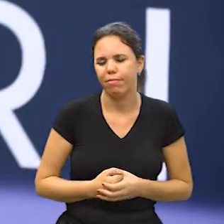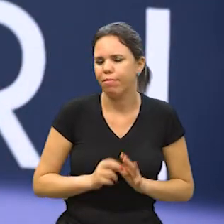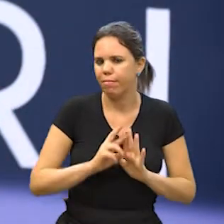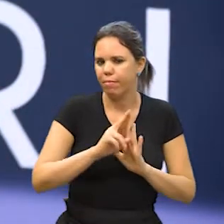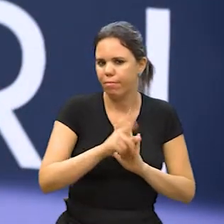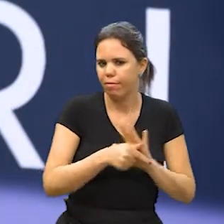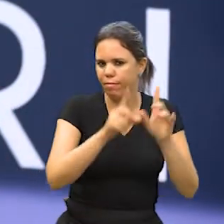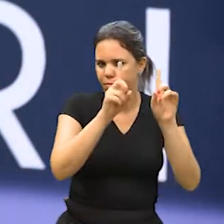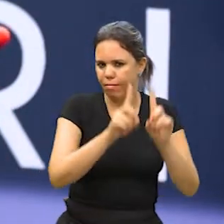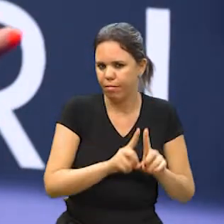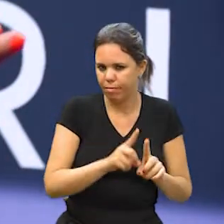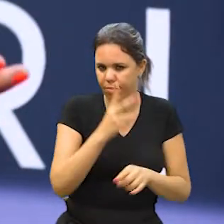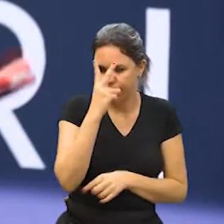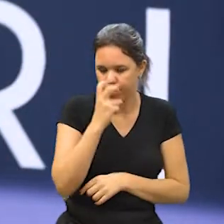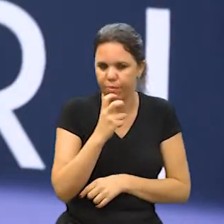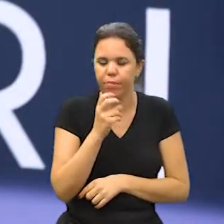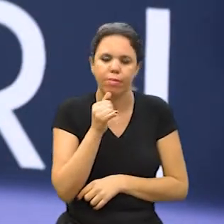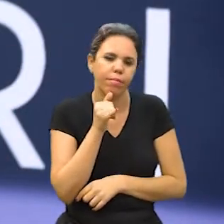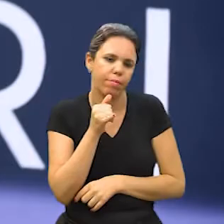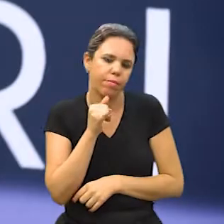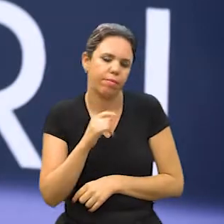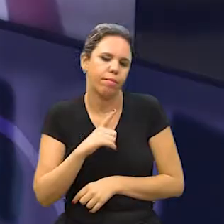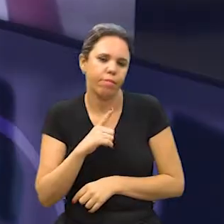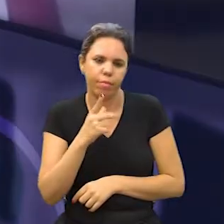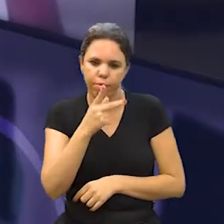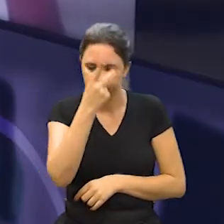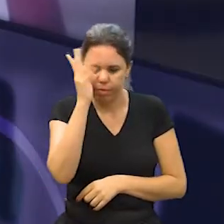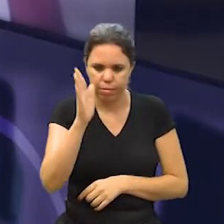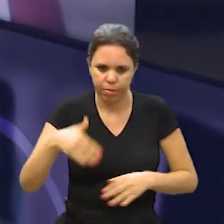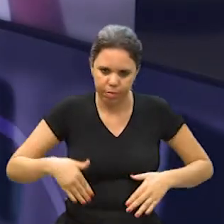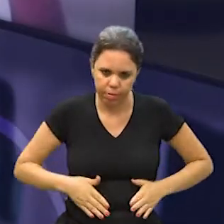tipos de deficiência visual, né, Márcia? A gente tem aquelas pessoas